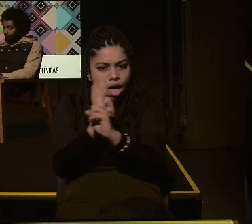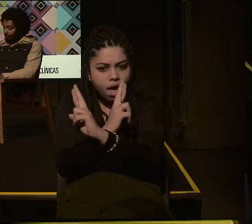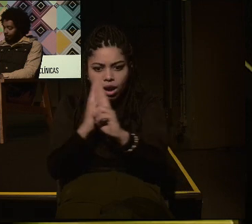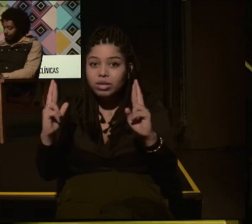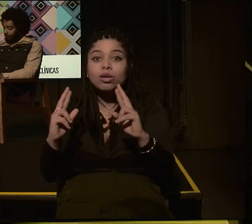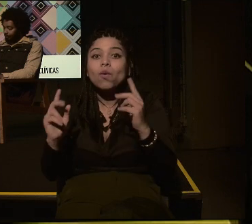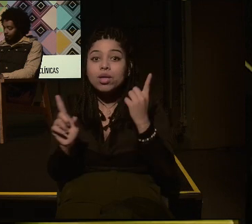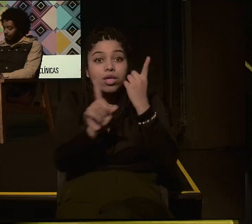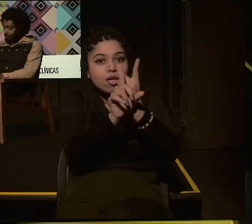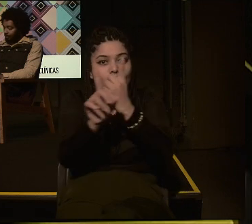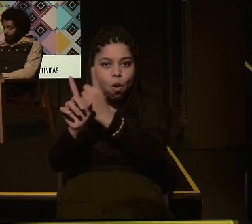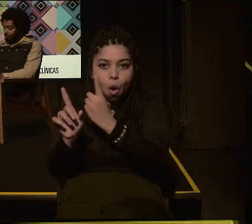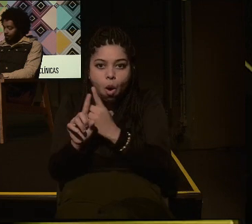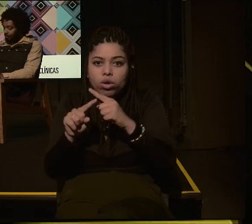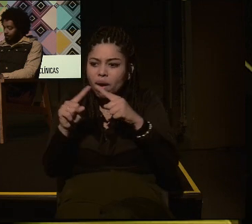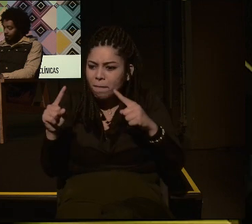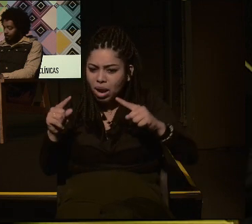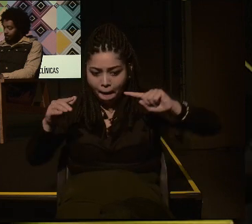Ele não tem solo.